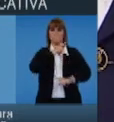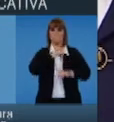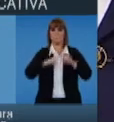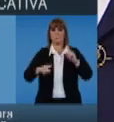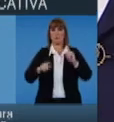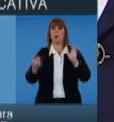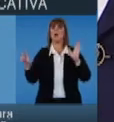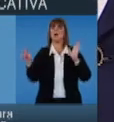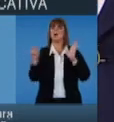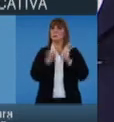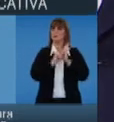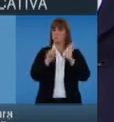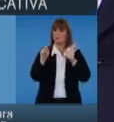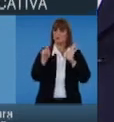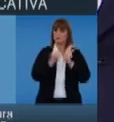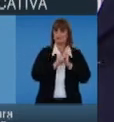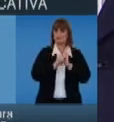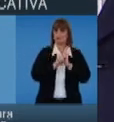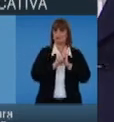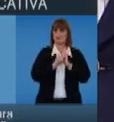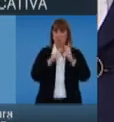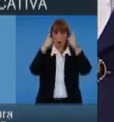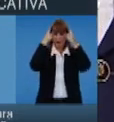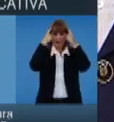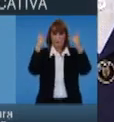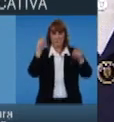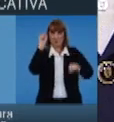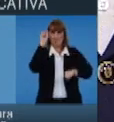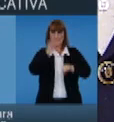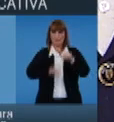com uma notícia que me deixou bastante triste.